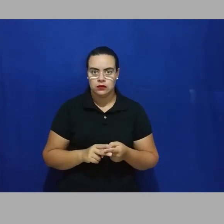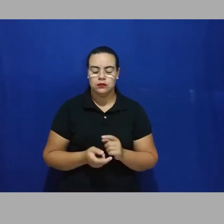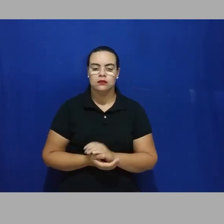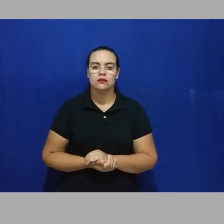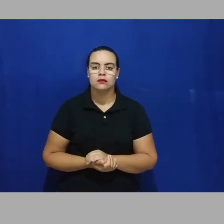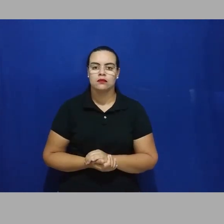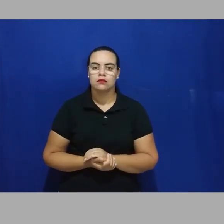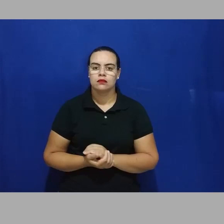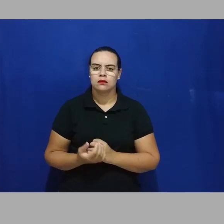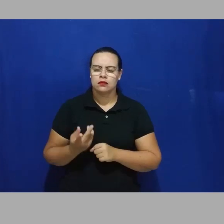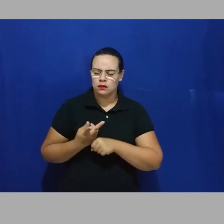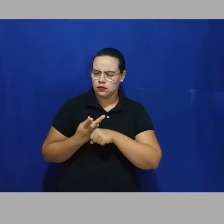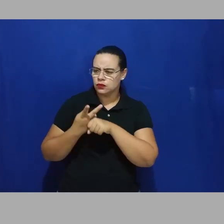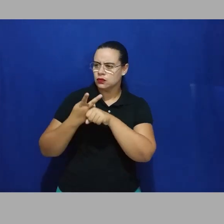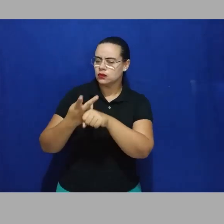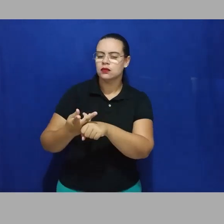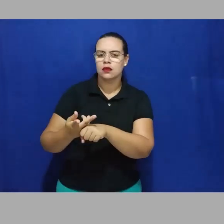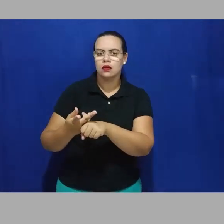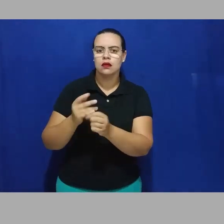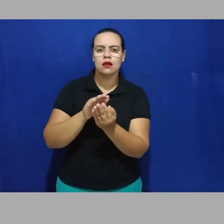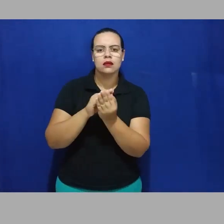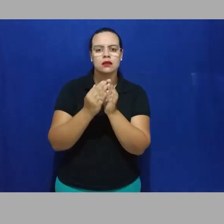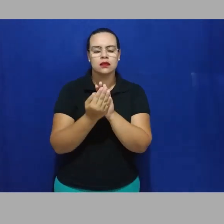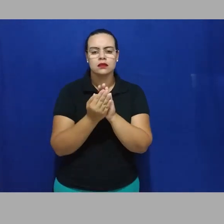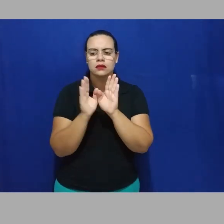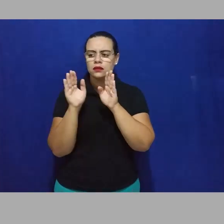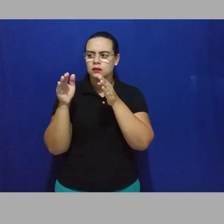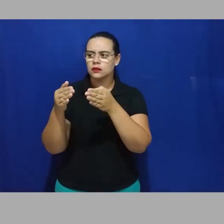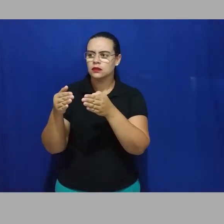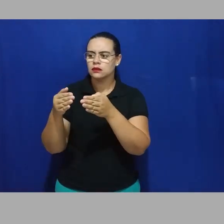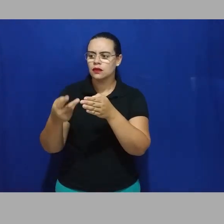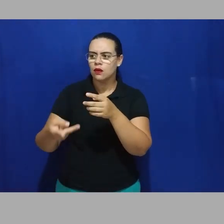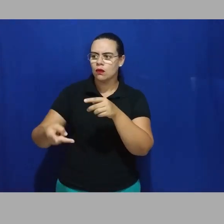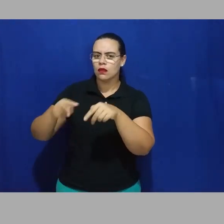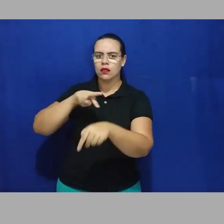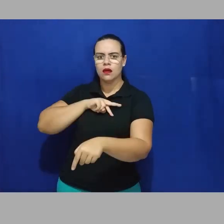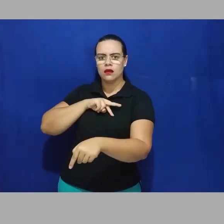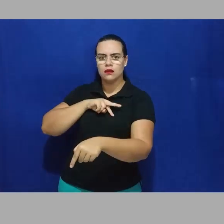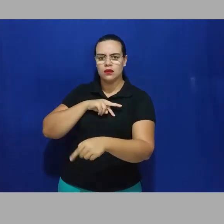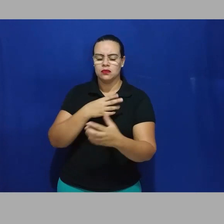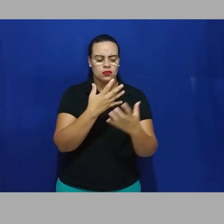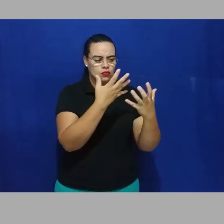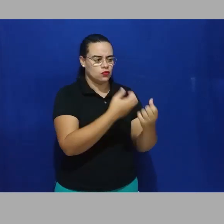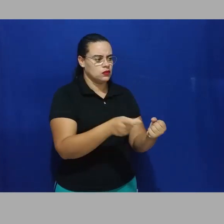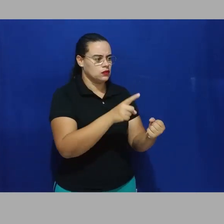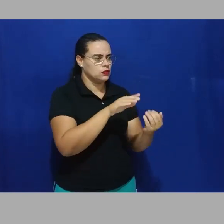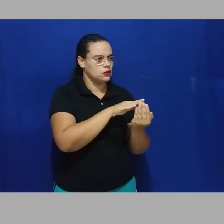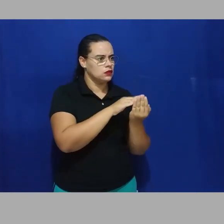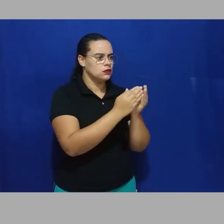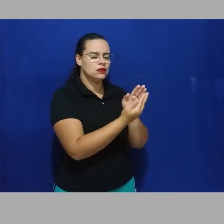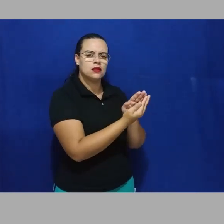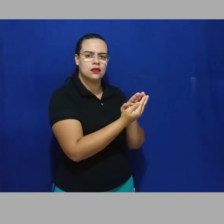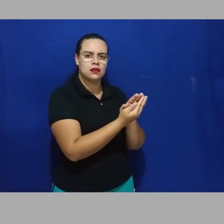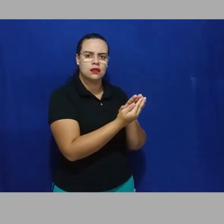Buscar ferocidades transespecíficas no contágio. Recusar transgenealogias,